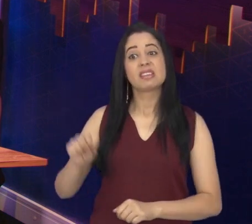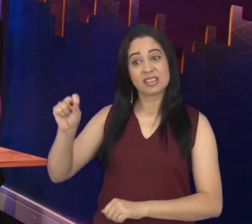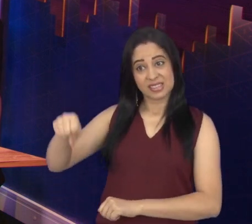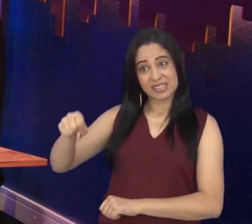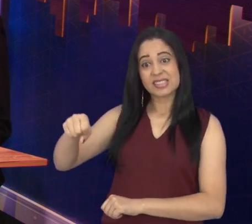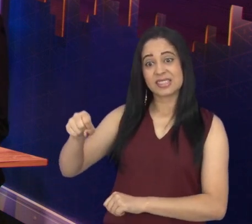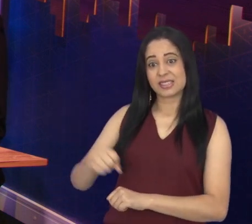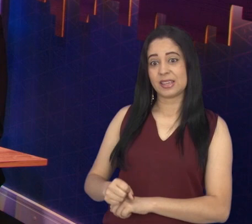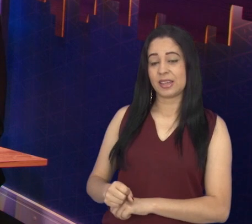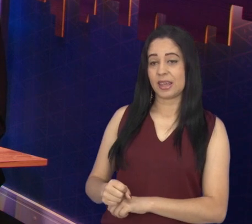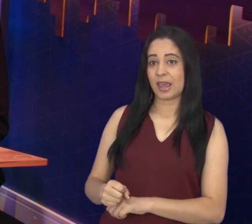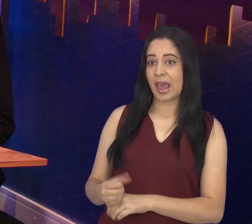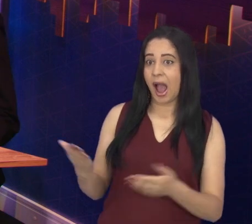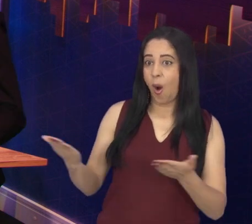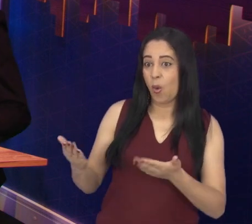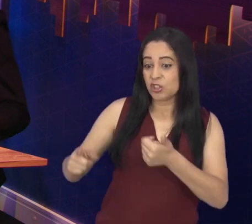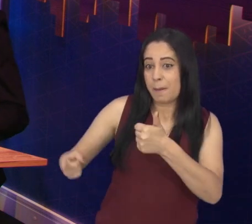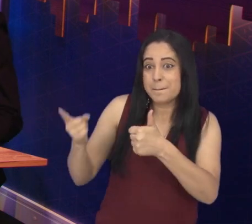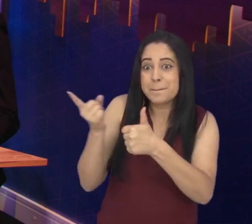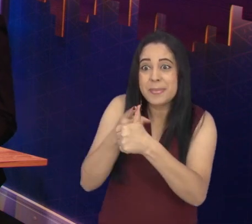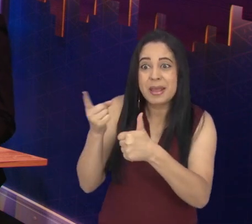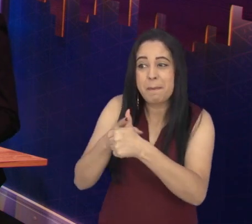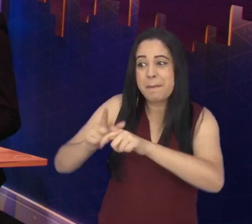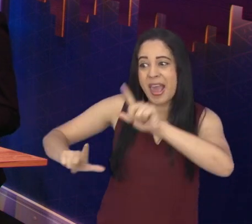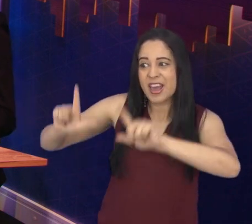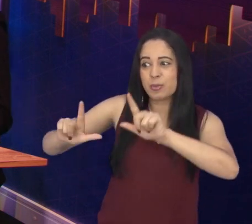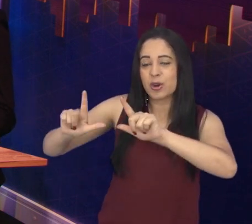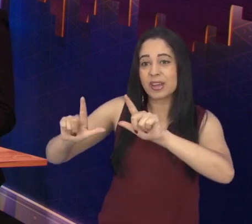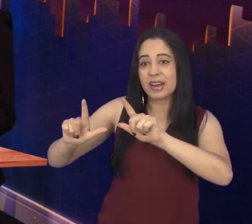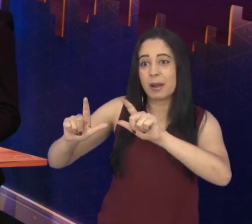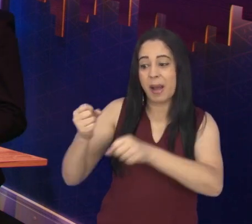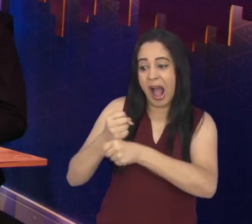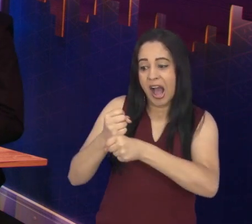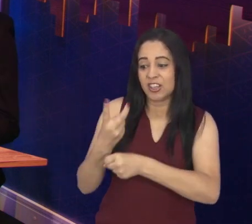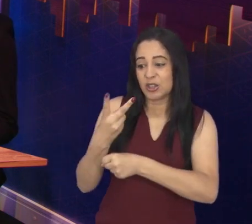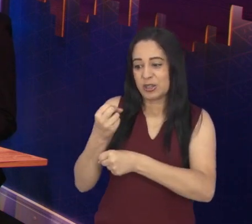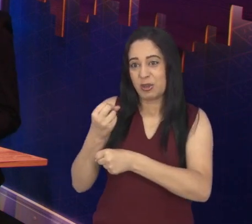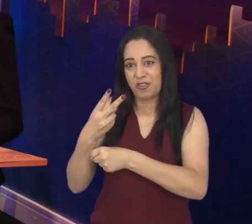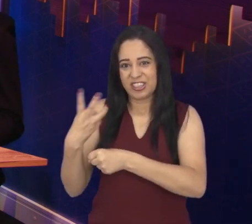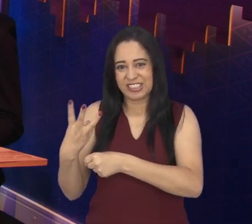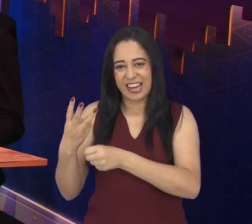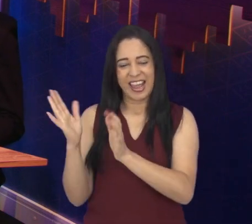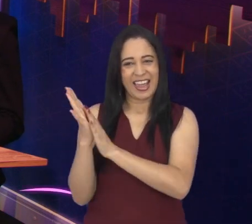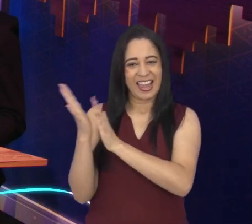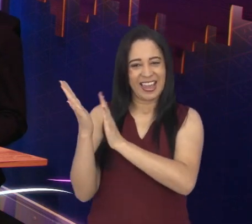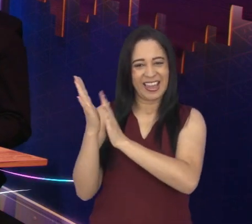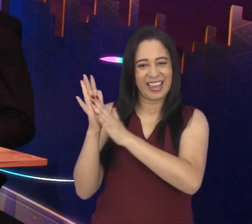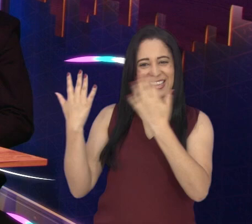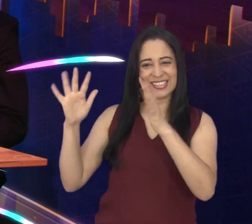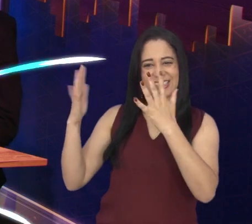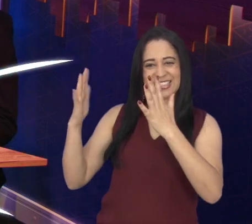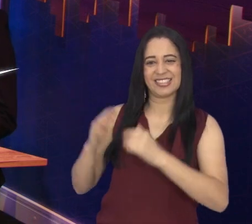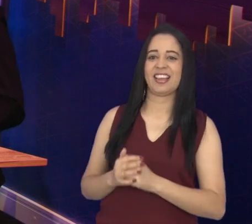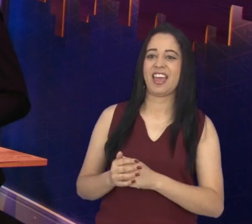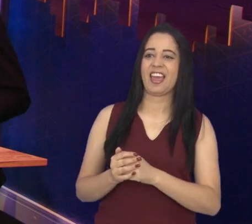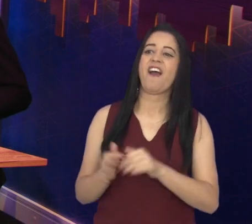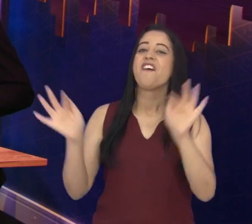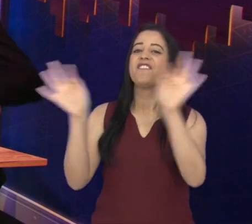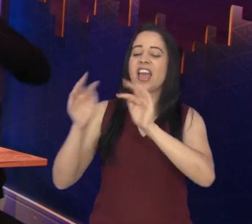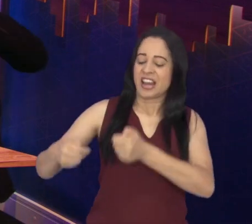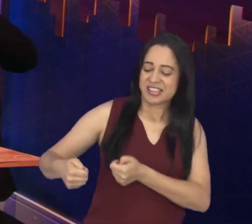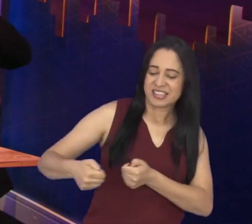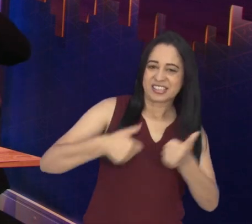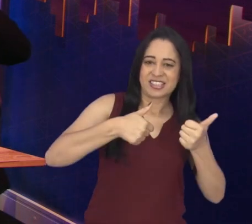vai ficar muito interessante. É isso aí, galera. E estamos no primeiro programa de 2023 do Pode Ser. Feliz